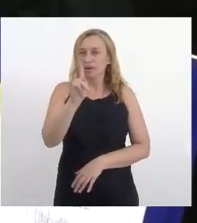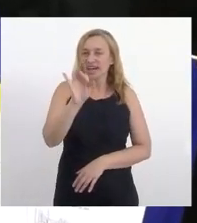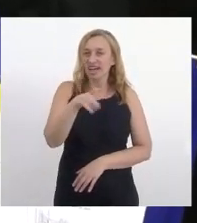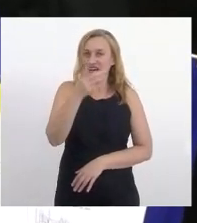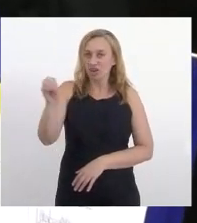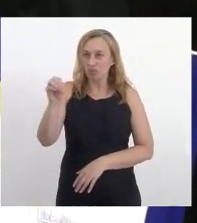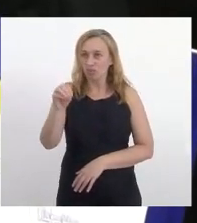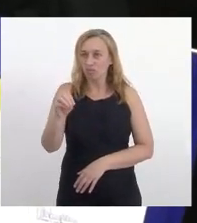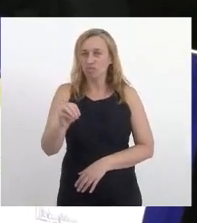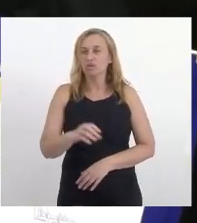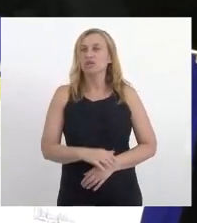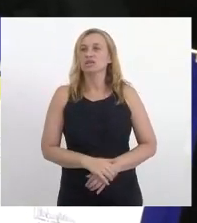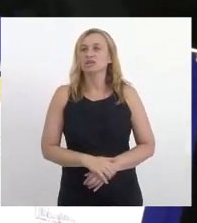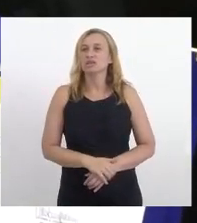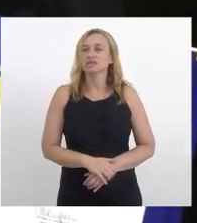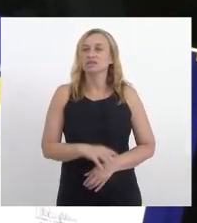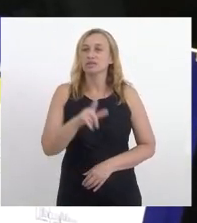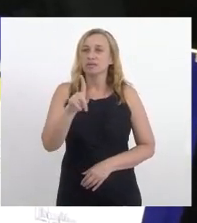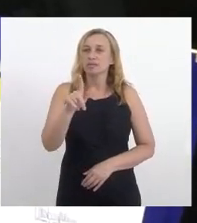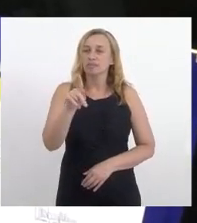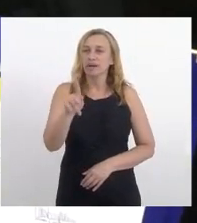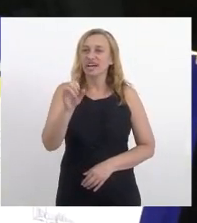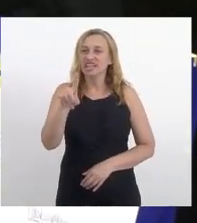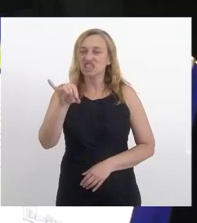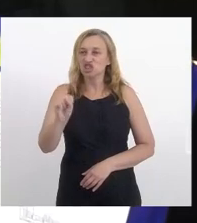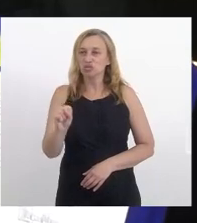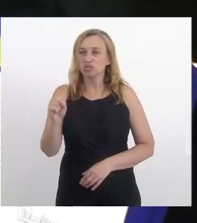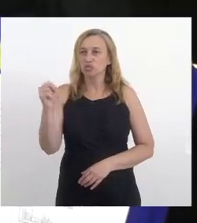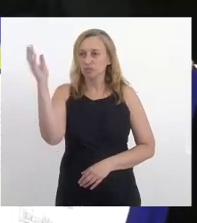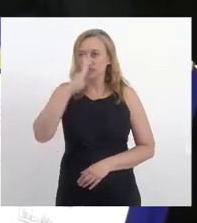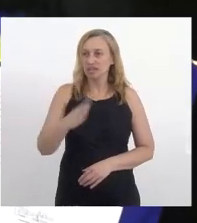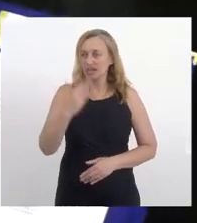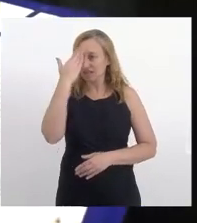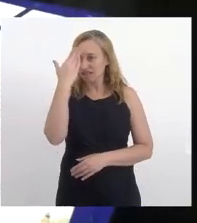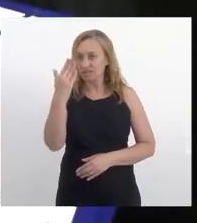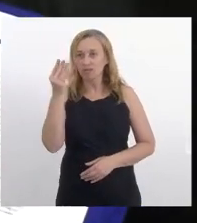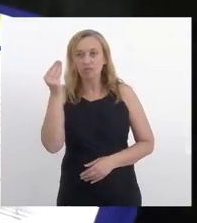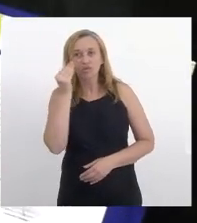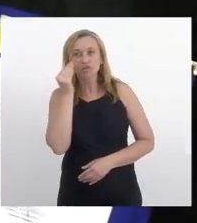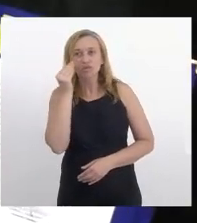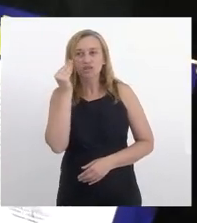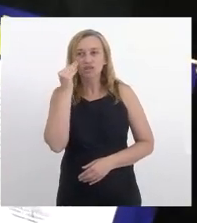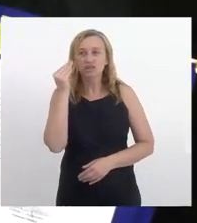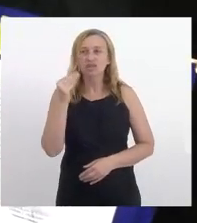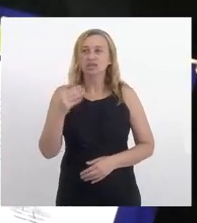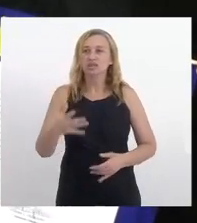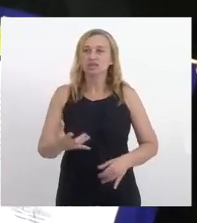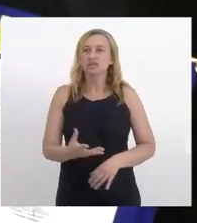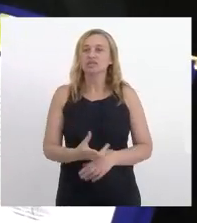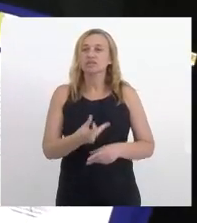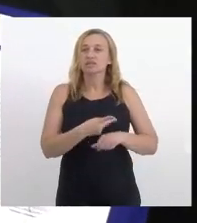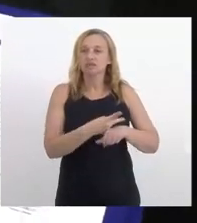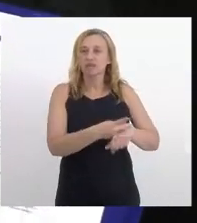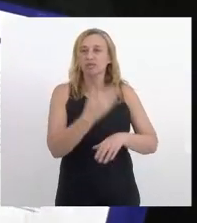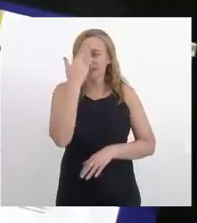comunidade pagã, né, do paganismo aqui também no Brasil, eu quero agradecer essa oportunidade e essa emoção. Obrigado.